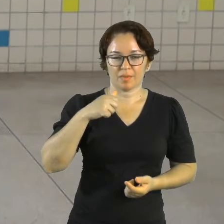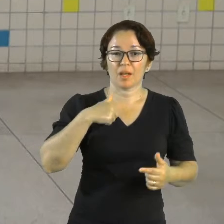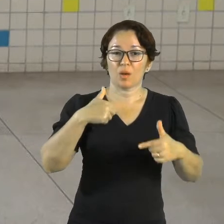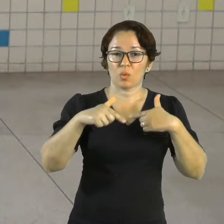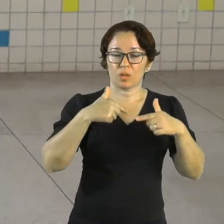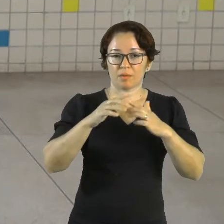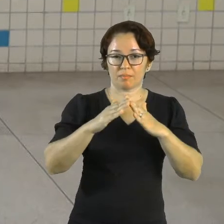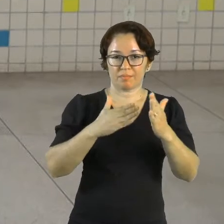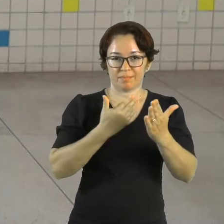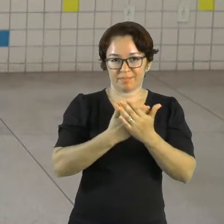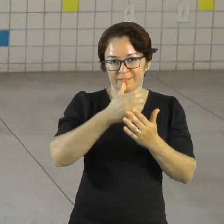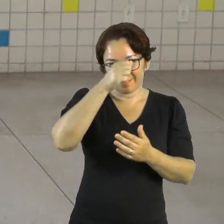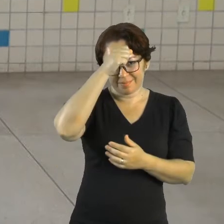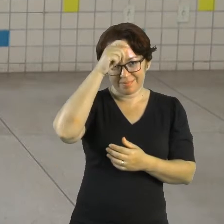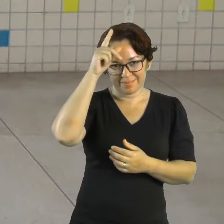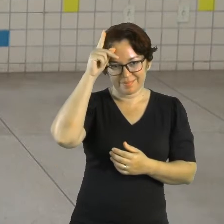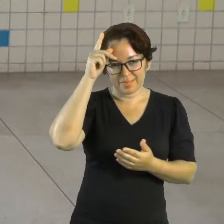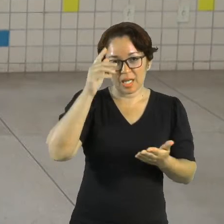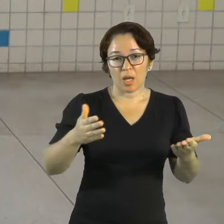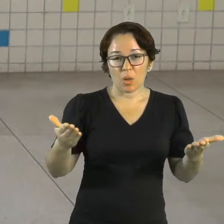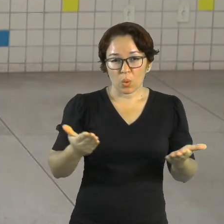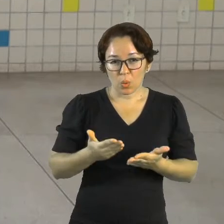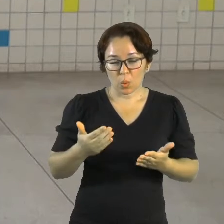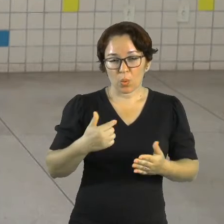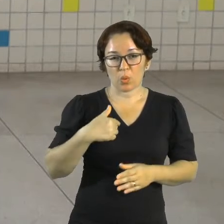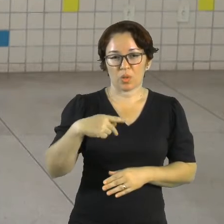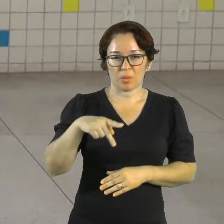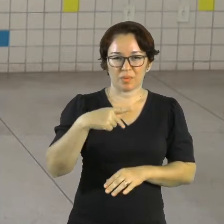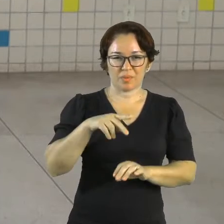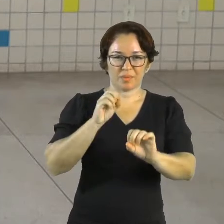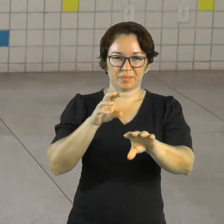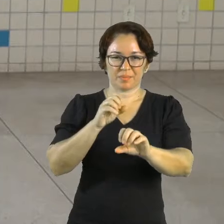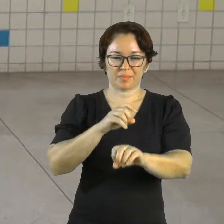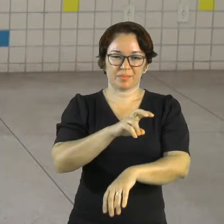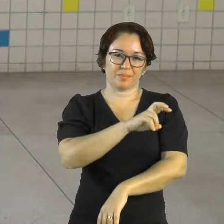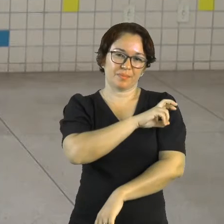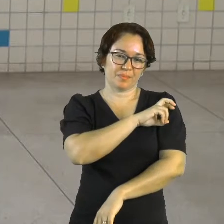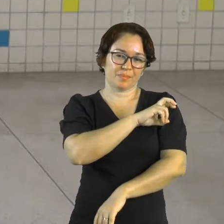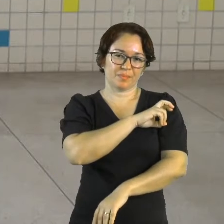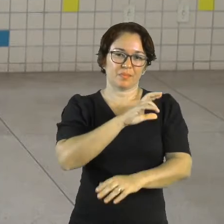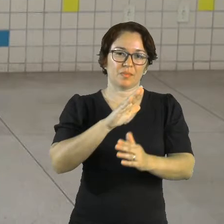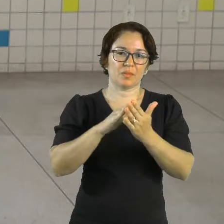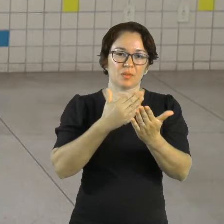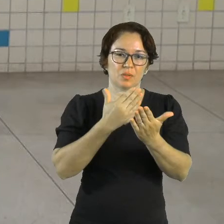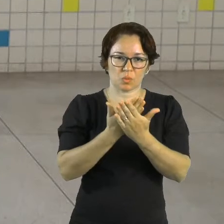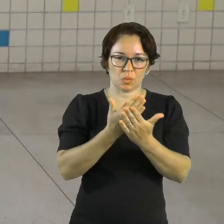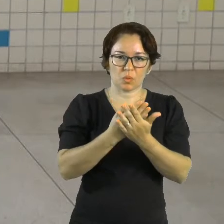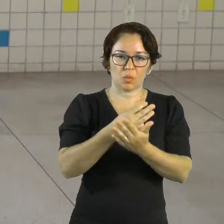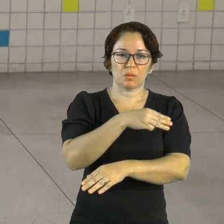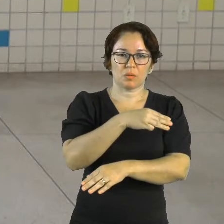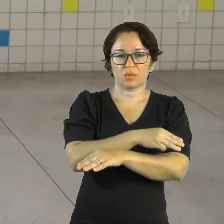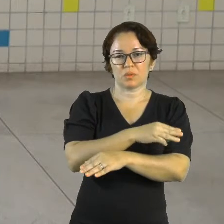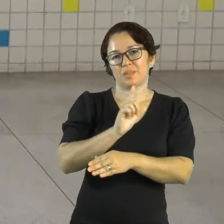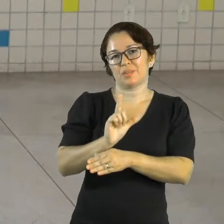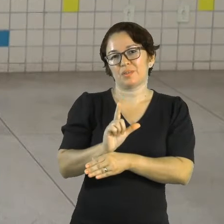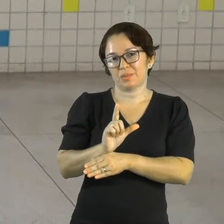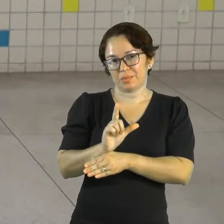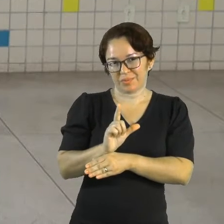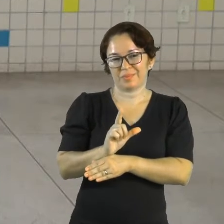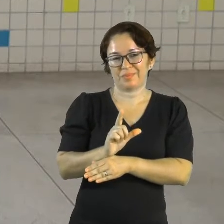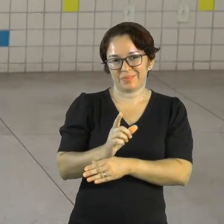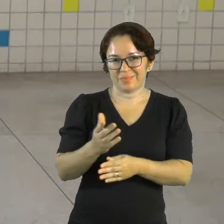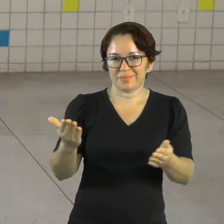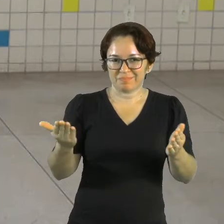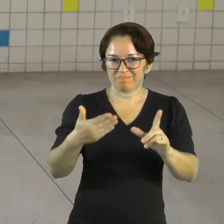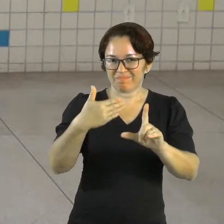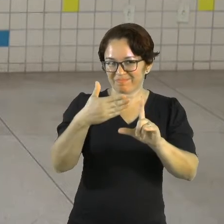Municipal de Palmas. Hoje estou como professora do 5º ano da Escola Municipal Monteiro Lobato. Estamos juntos nessa nova